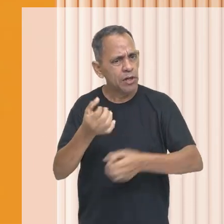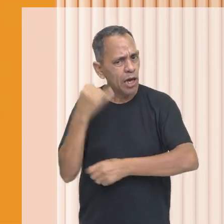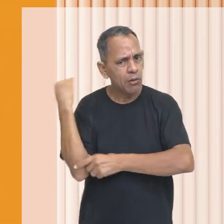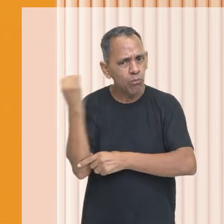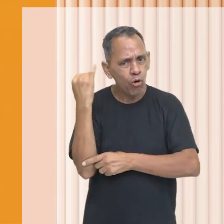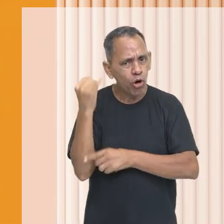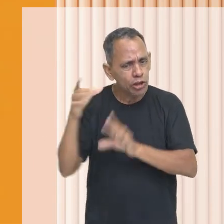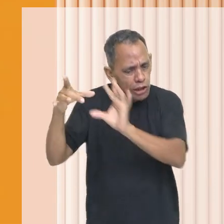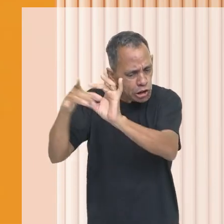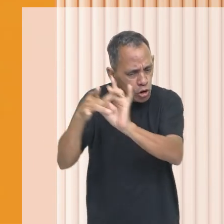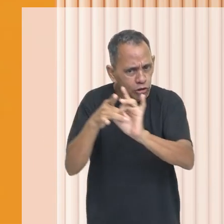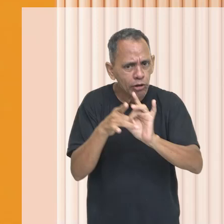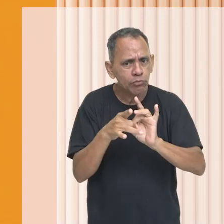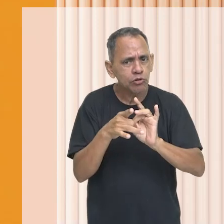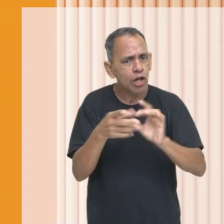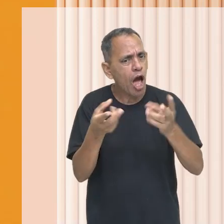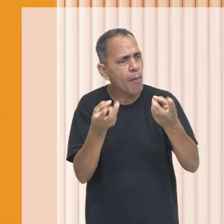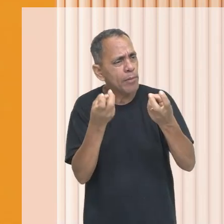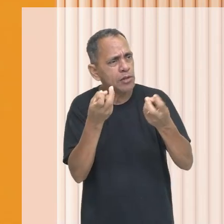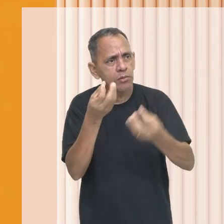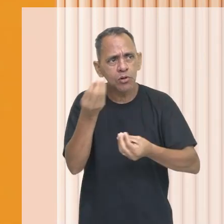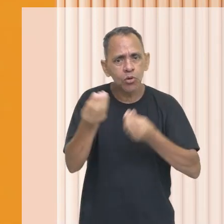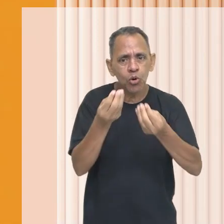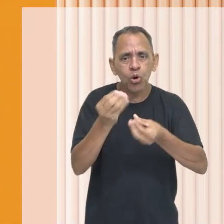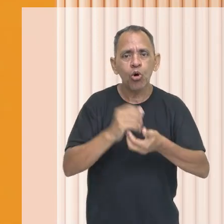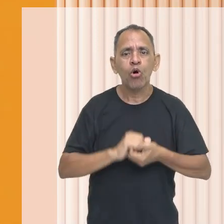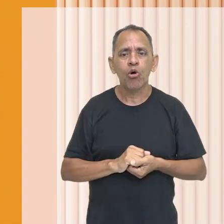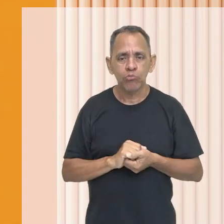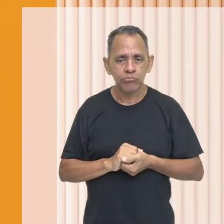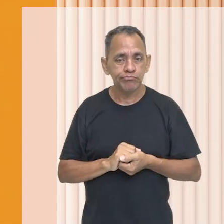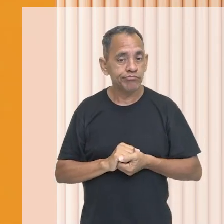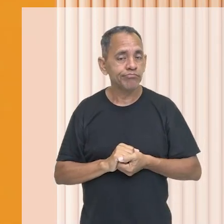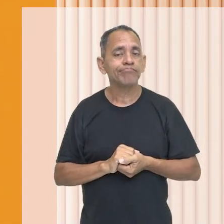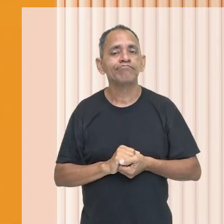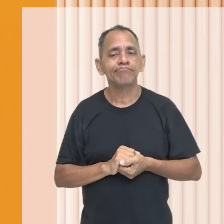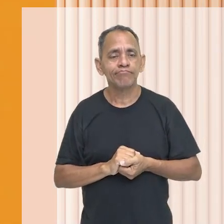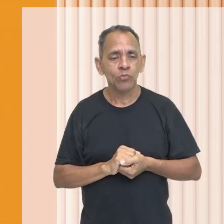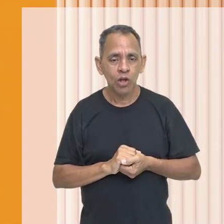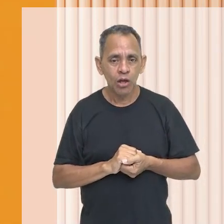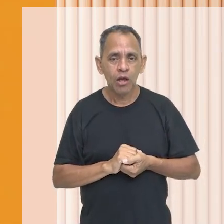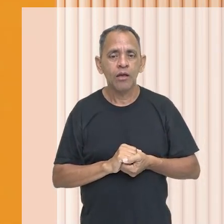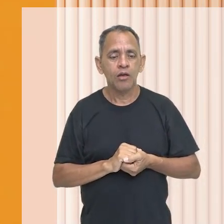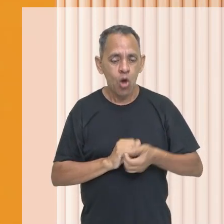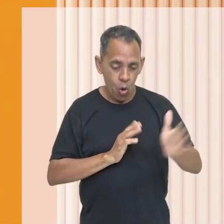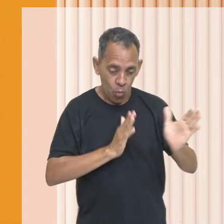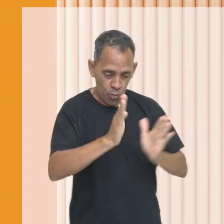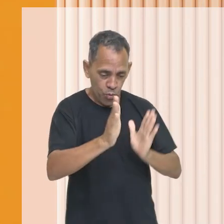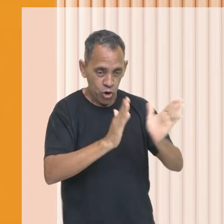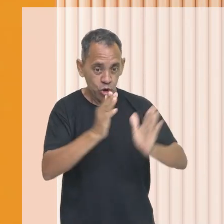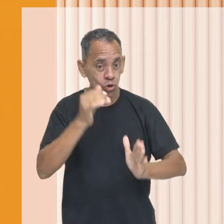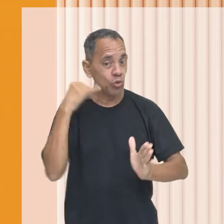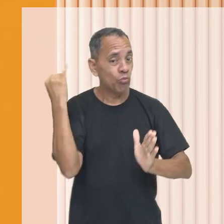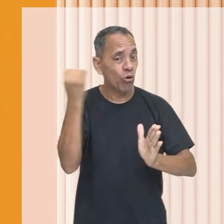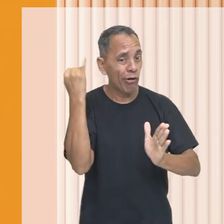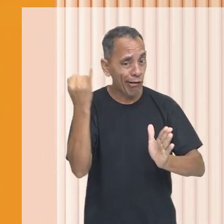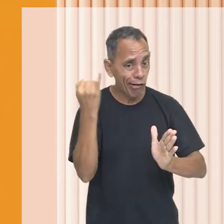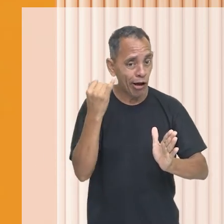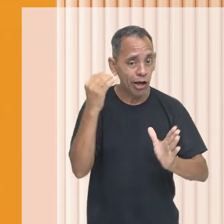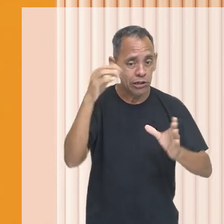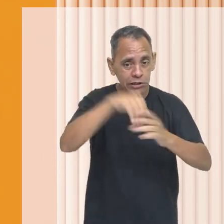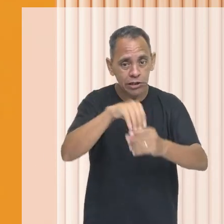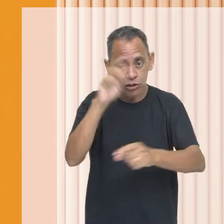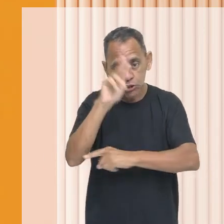estarmos conectados a um ponto essencial da história, que é uma palavrinha importante,